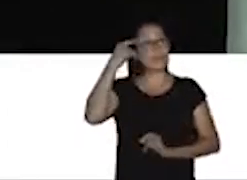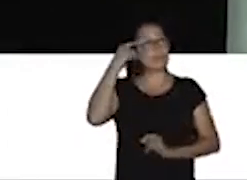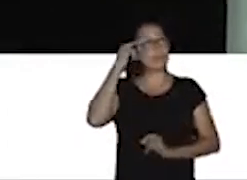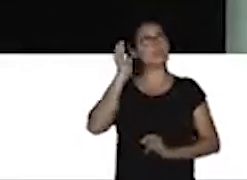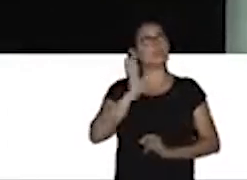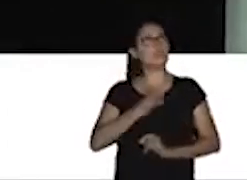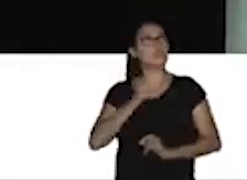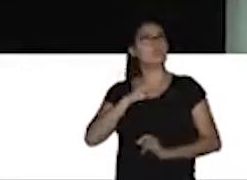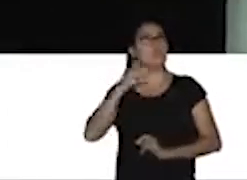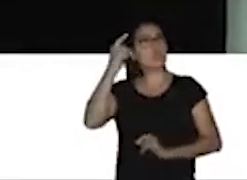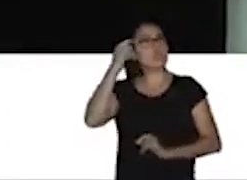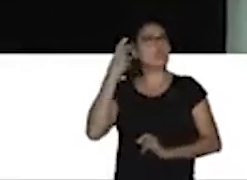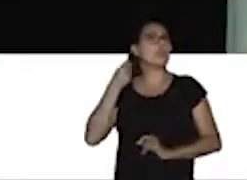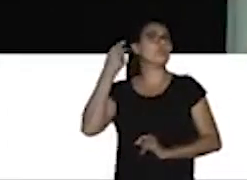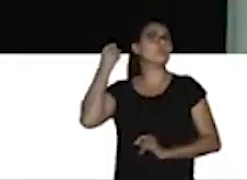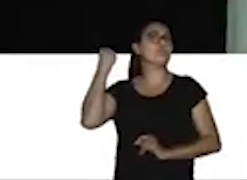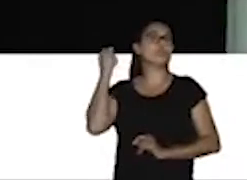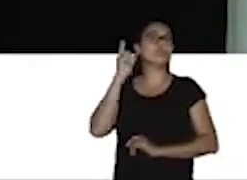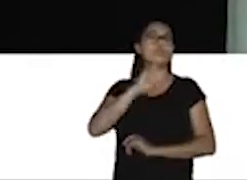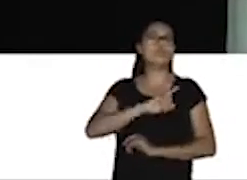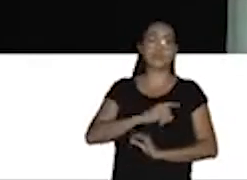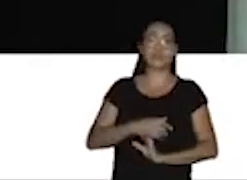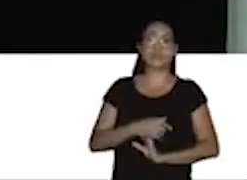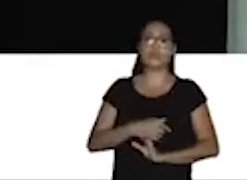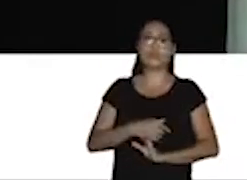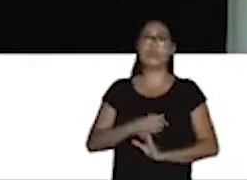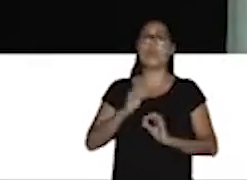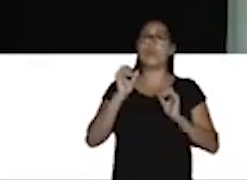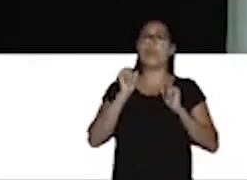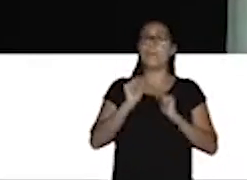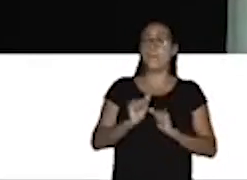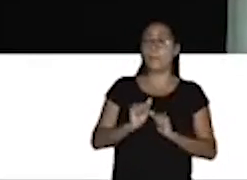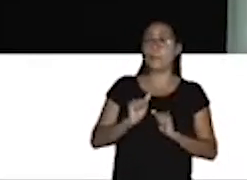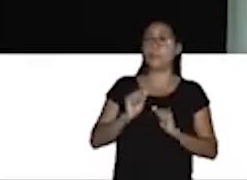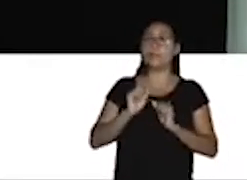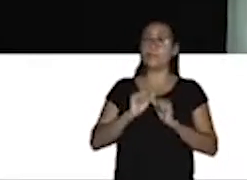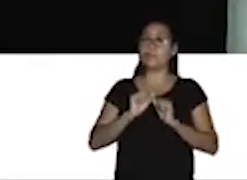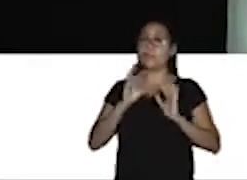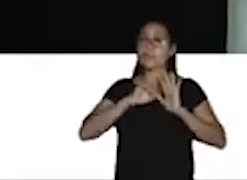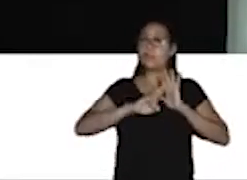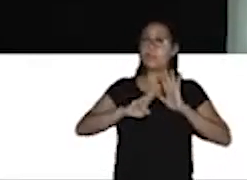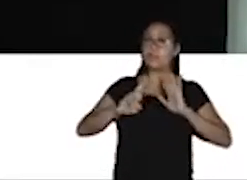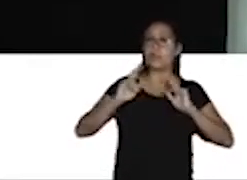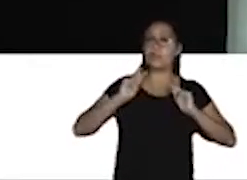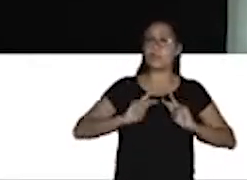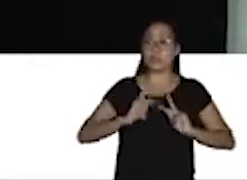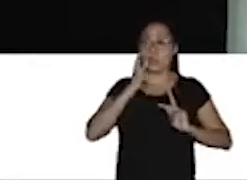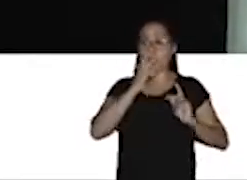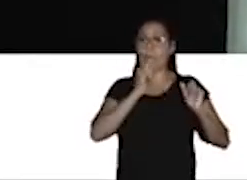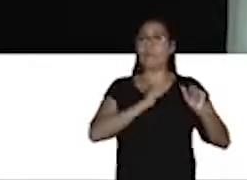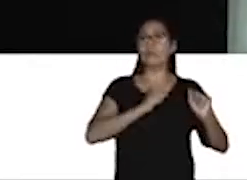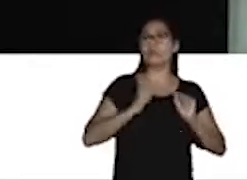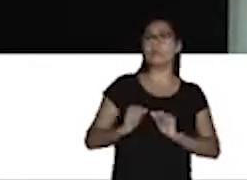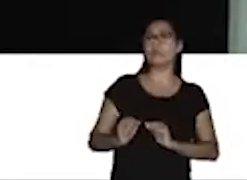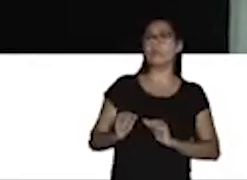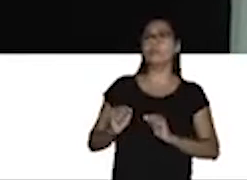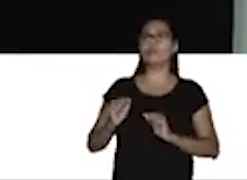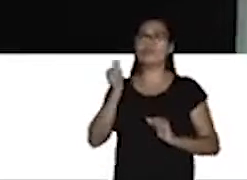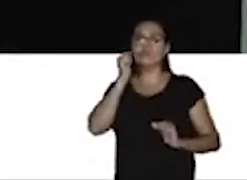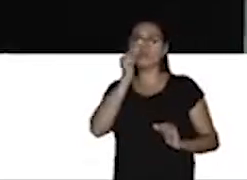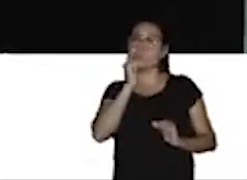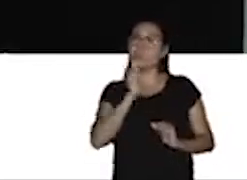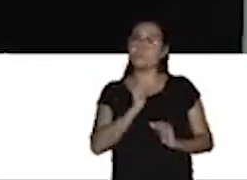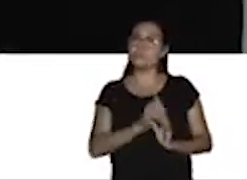tinha pensado, aliás, há dias, sabe? Pensado uma coisa. Eu posso fazer assim, uma pessoa que represente o empoderamento feminino. O empoderamento,